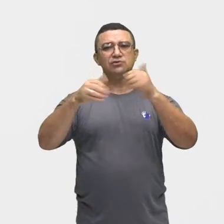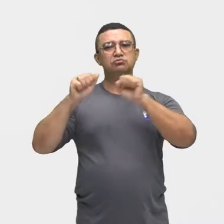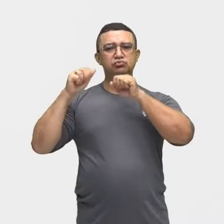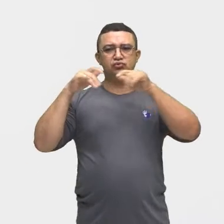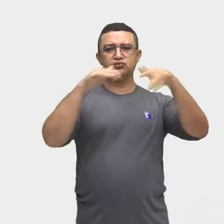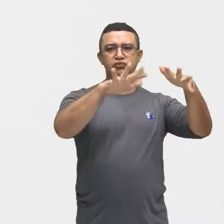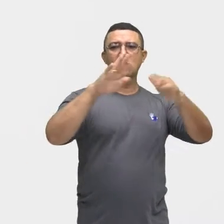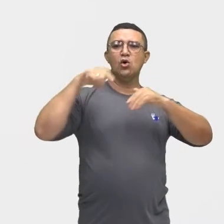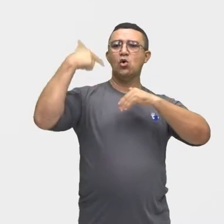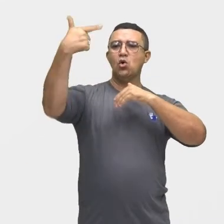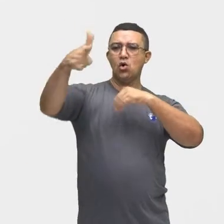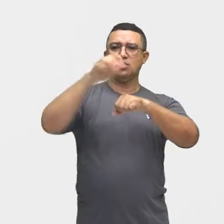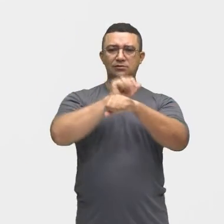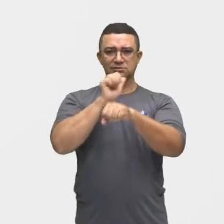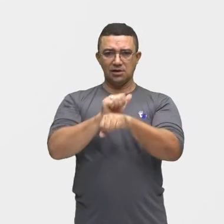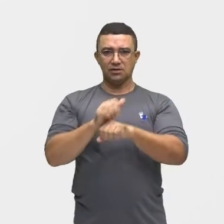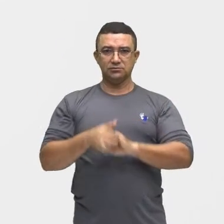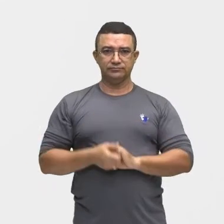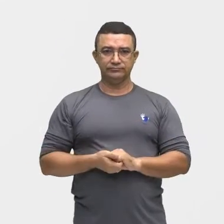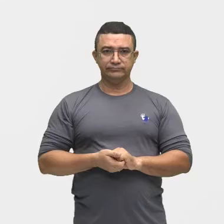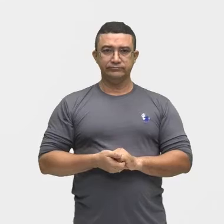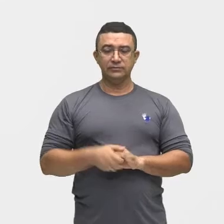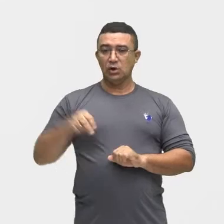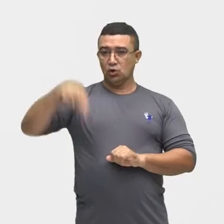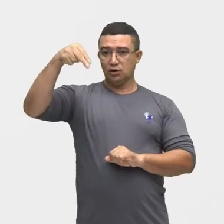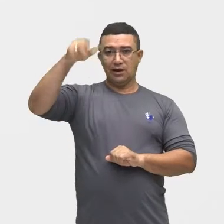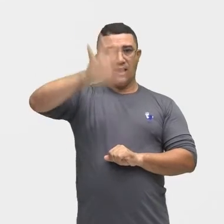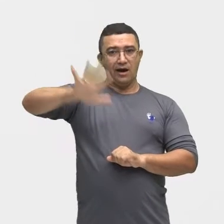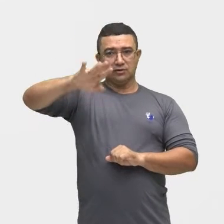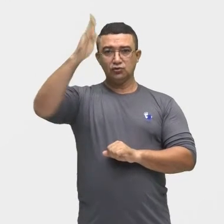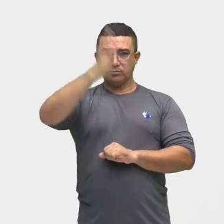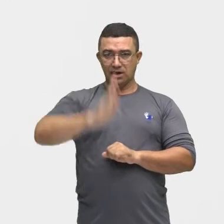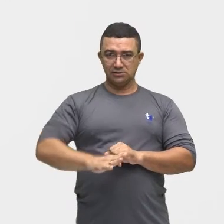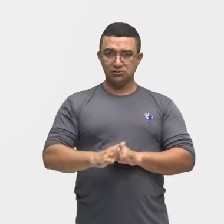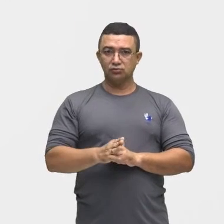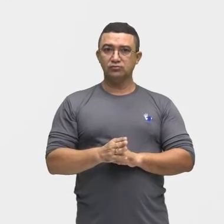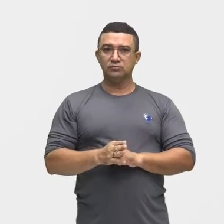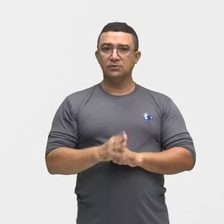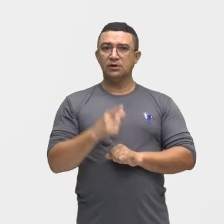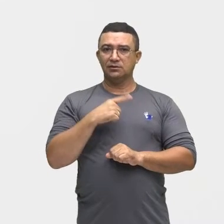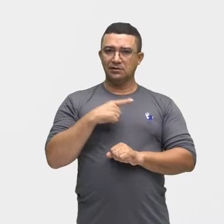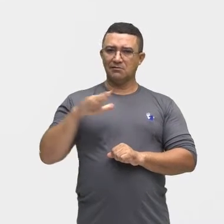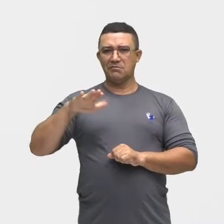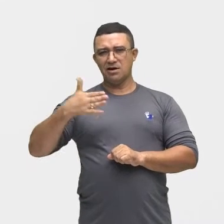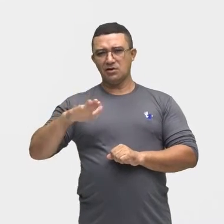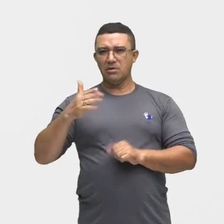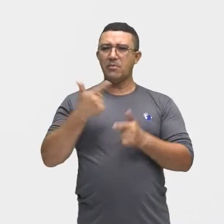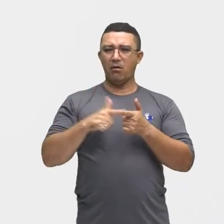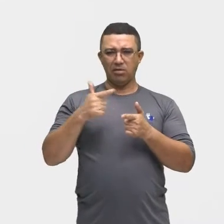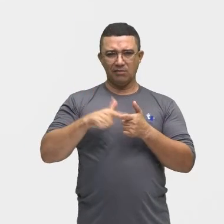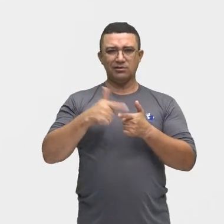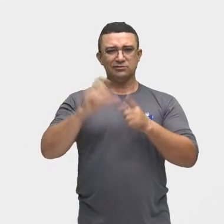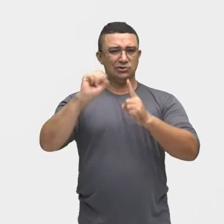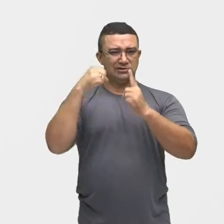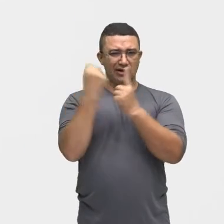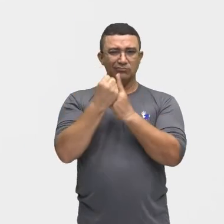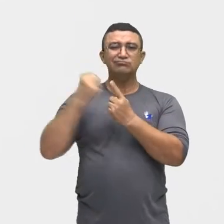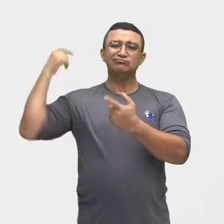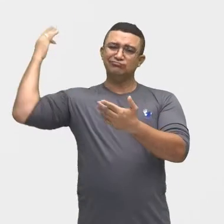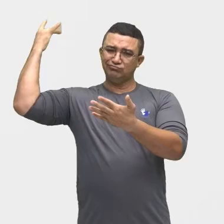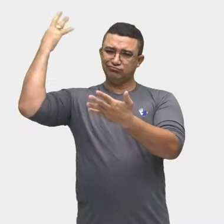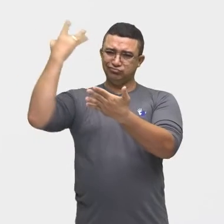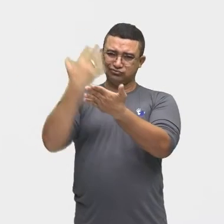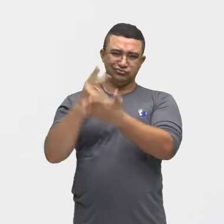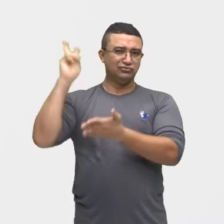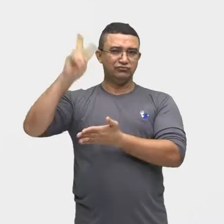migração. Então a gente tem aí o Nordeste do Brasil, né, que ele mantém em termos médios aí problemas sociais que já vem